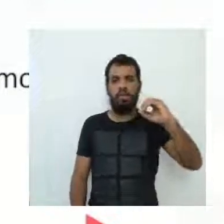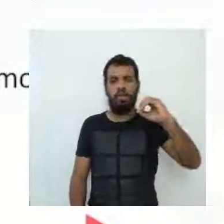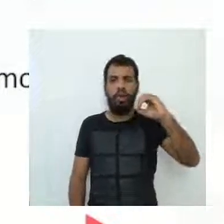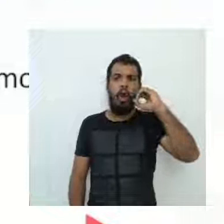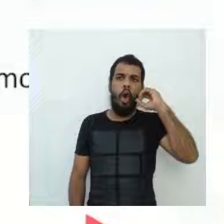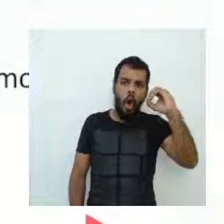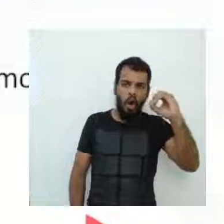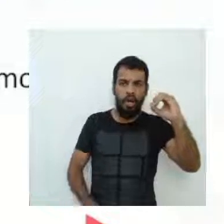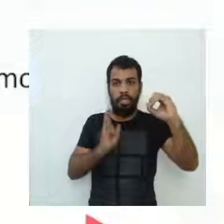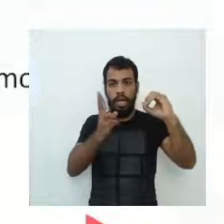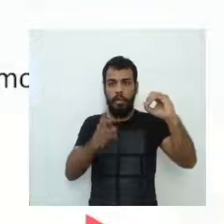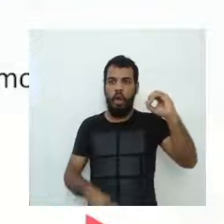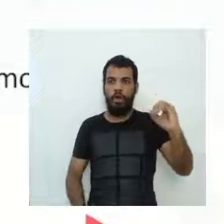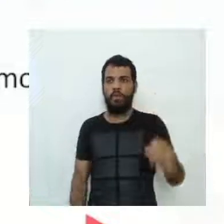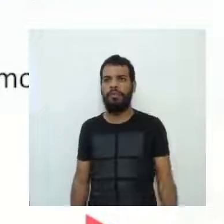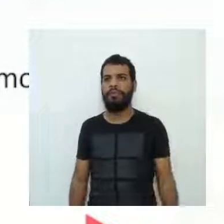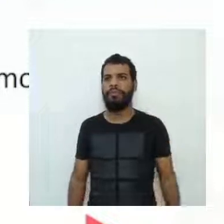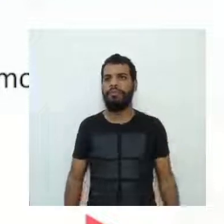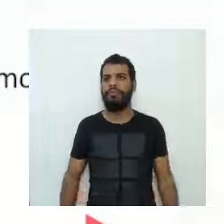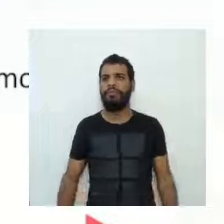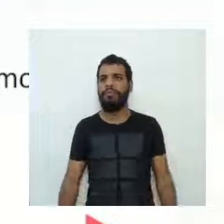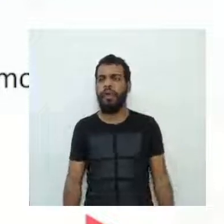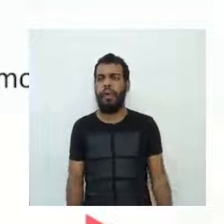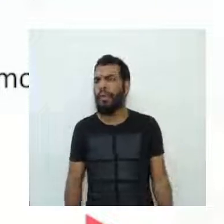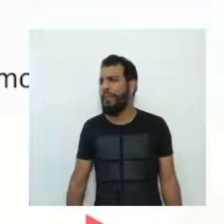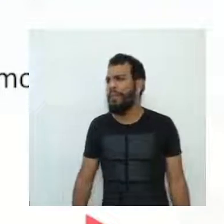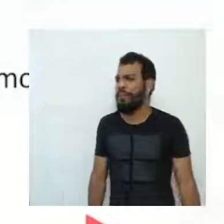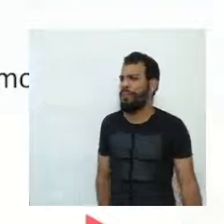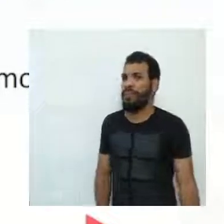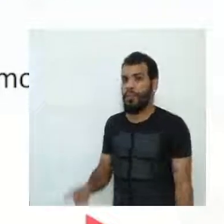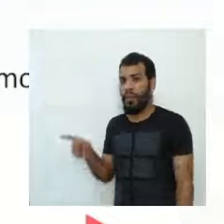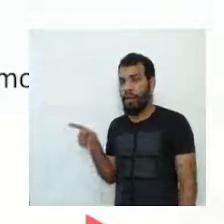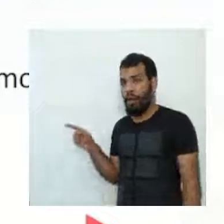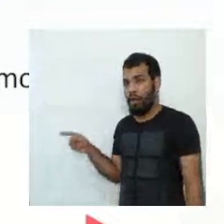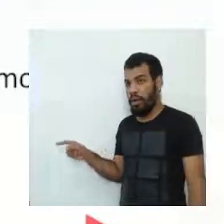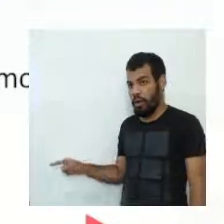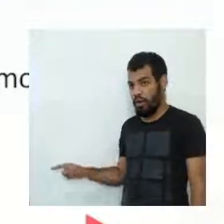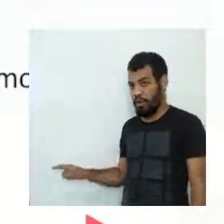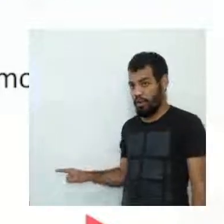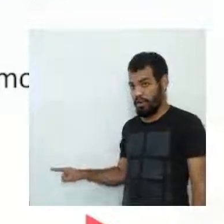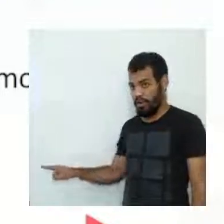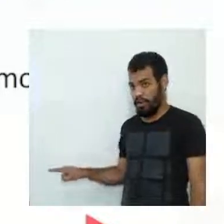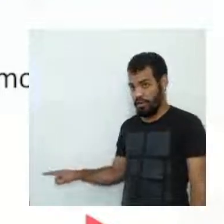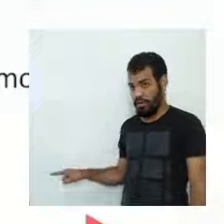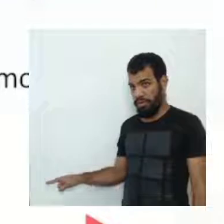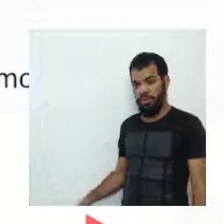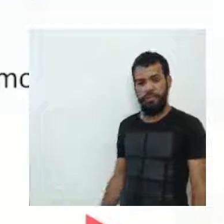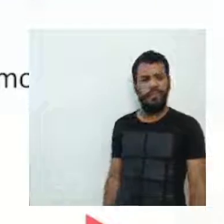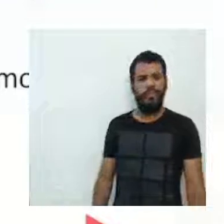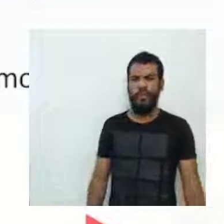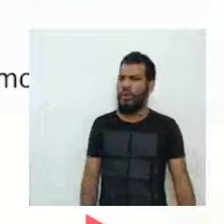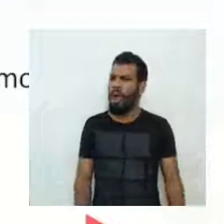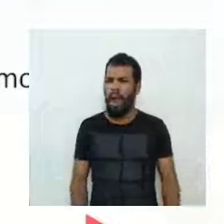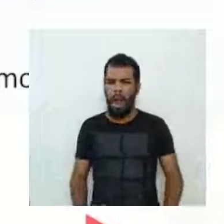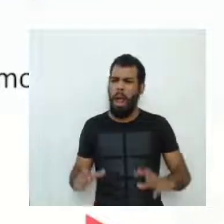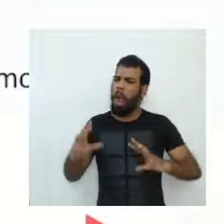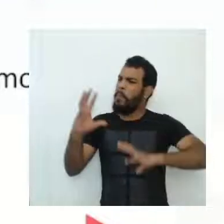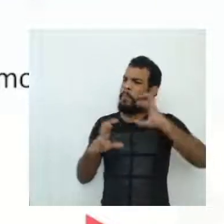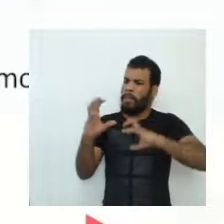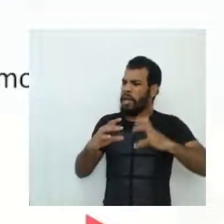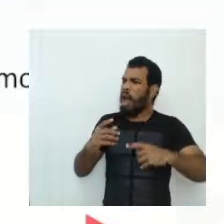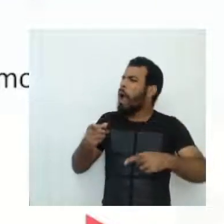Olha o exemplo. Não sei o porquê de tanta briga. Esse porquê aí, ele